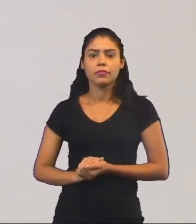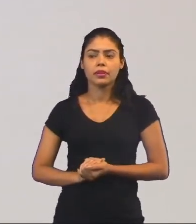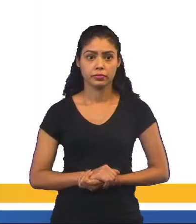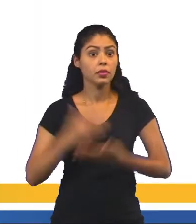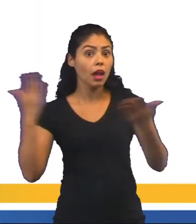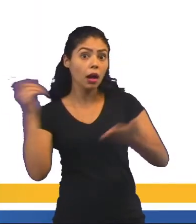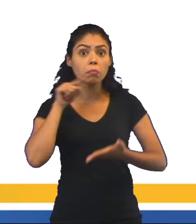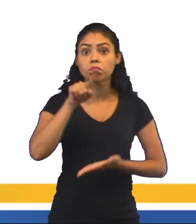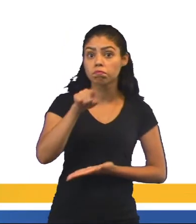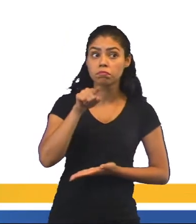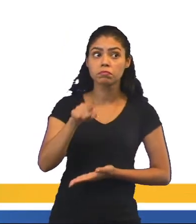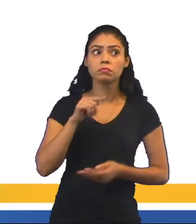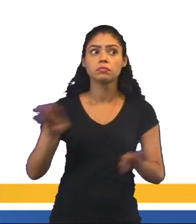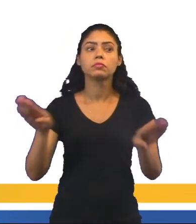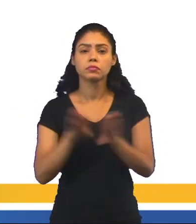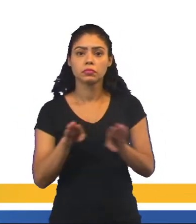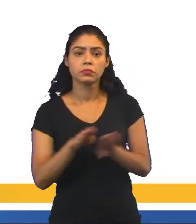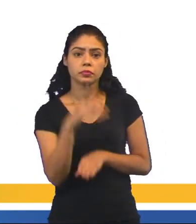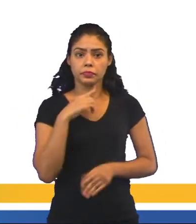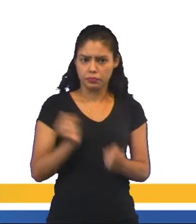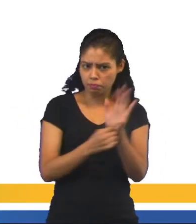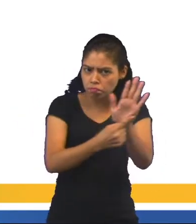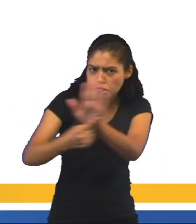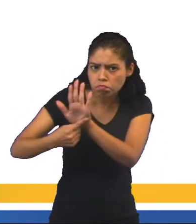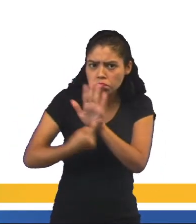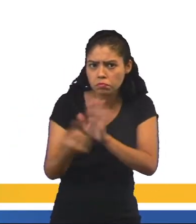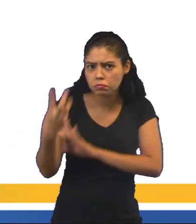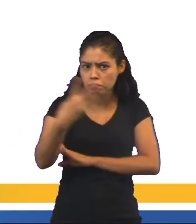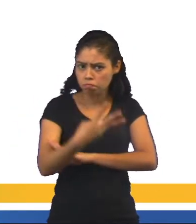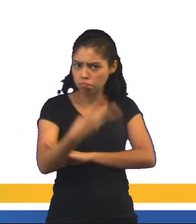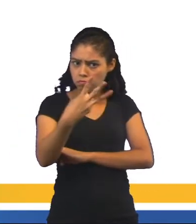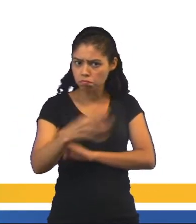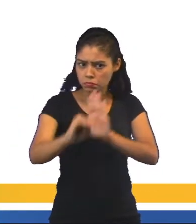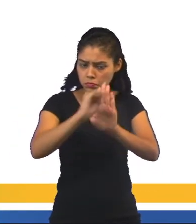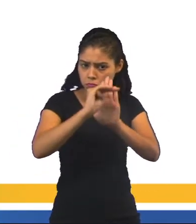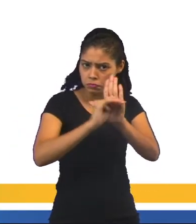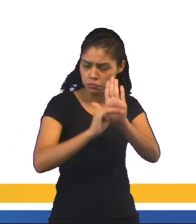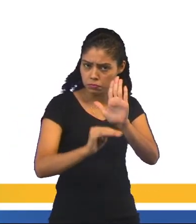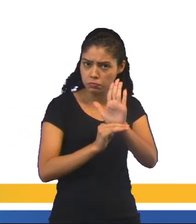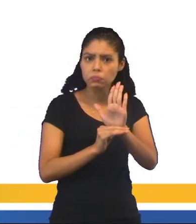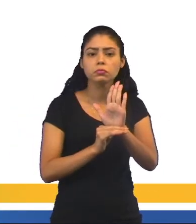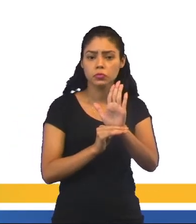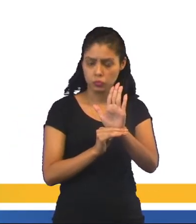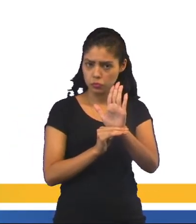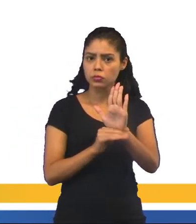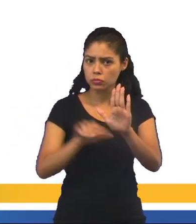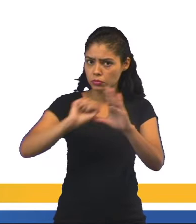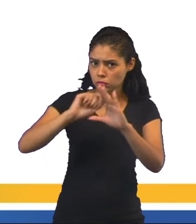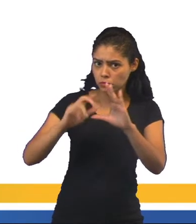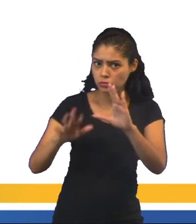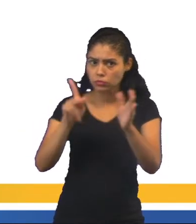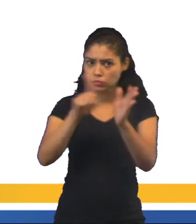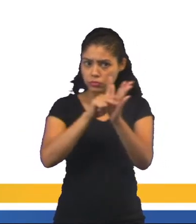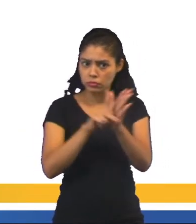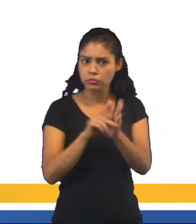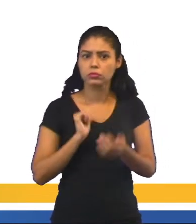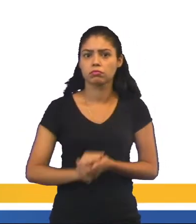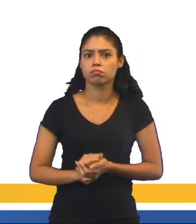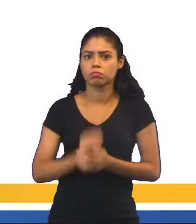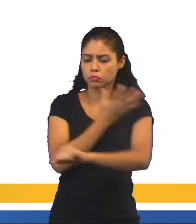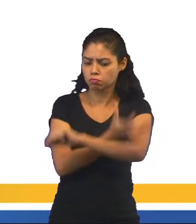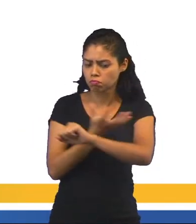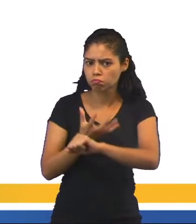a nossa. E aí eu queria destacar para vocês 3 categorias que são classificadas a